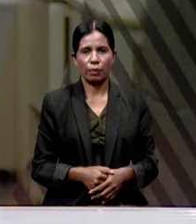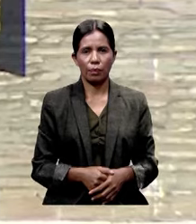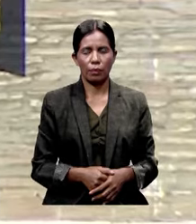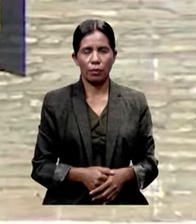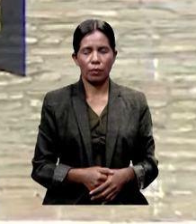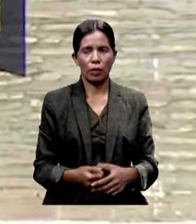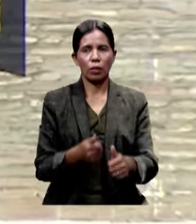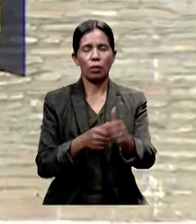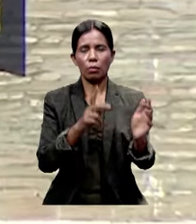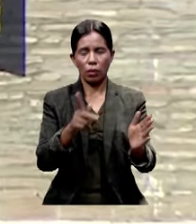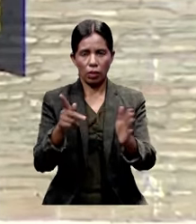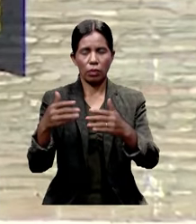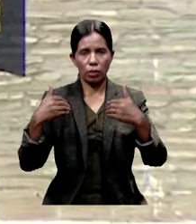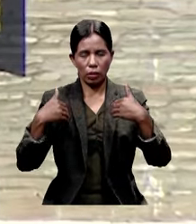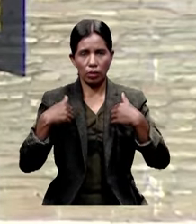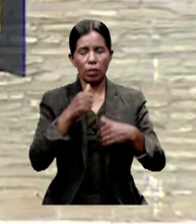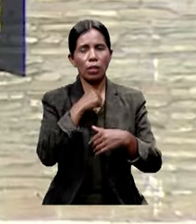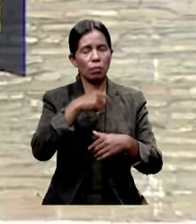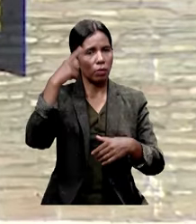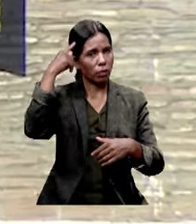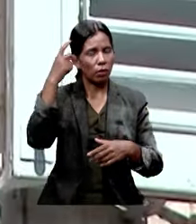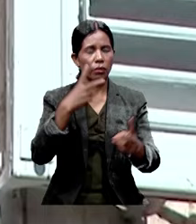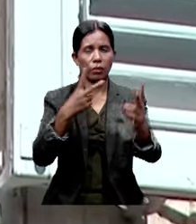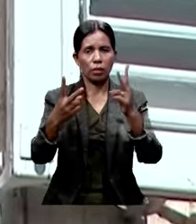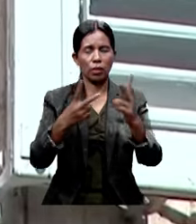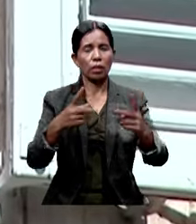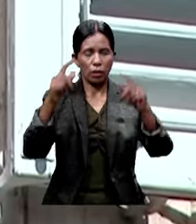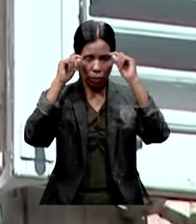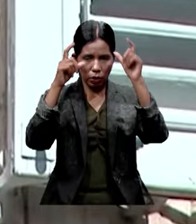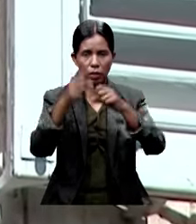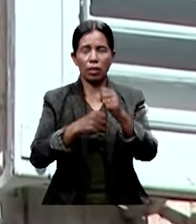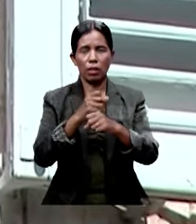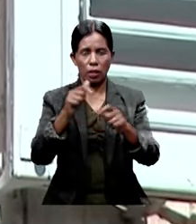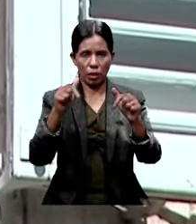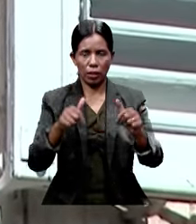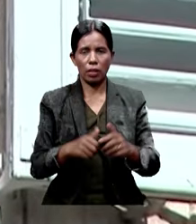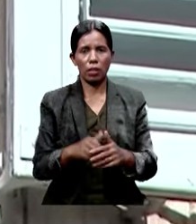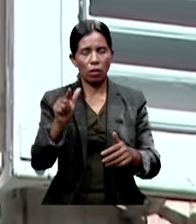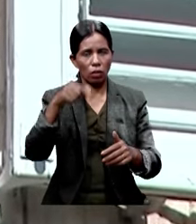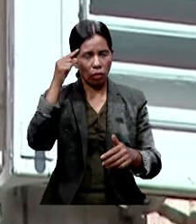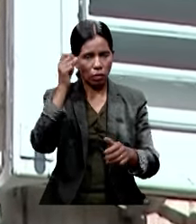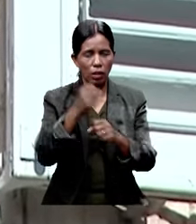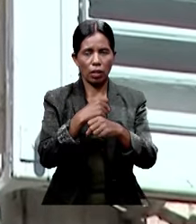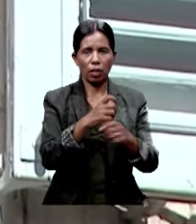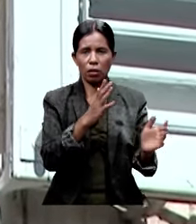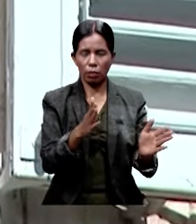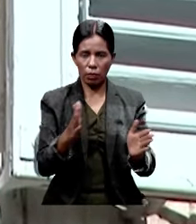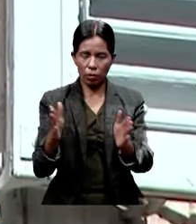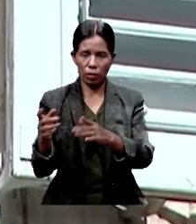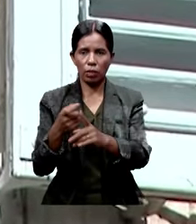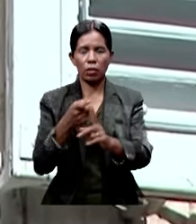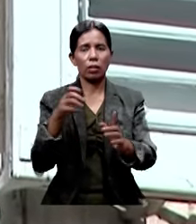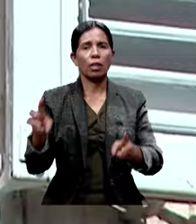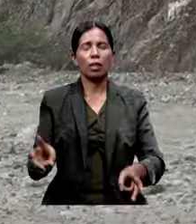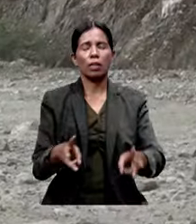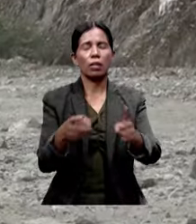Tuir plano nebe ia Santo Papa Francisco se visita Timor-Leste ia tinané. Nune governo halo hela preparação liu-liu estrada